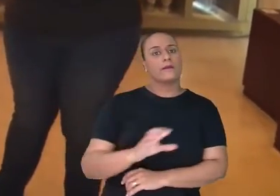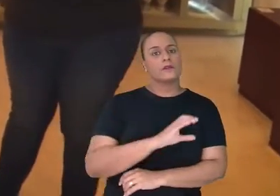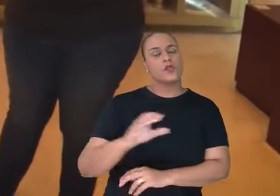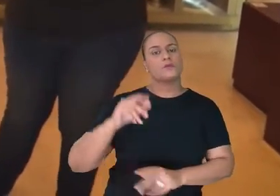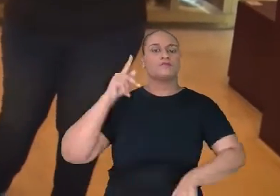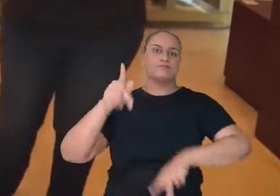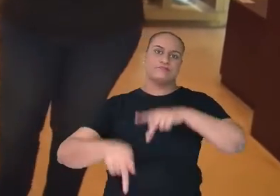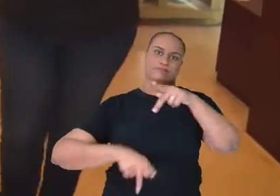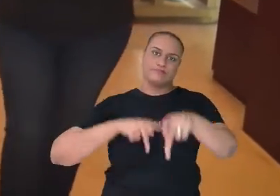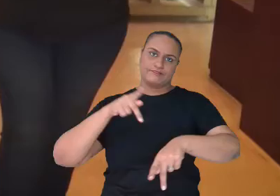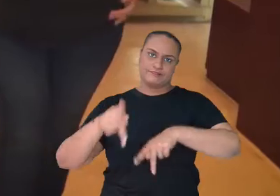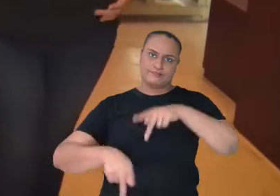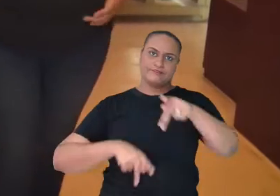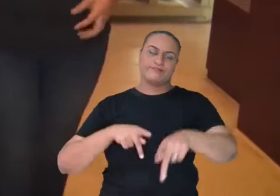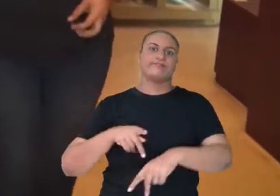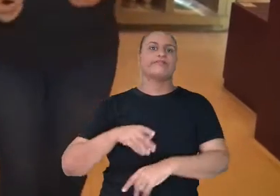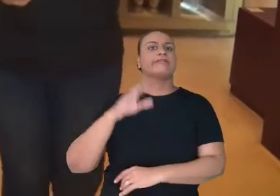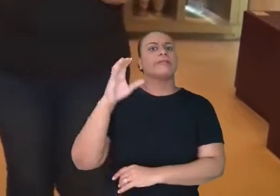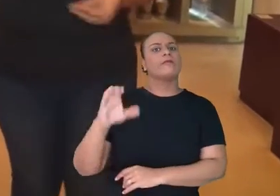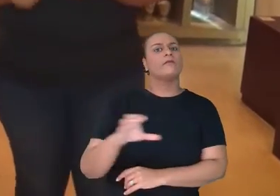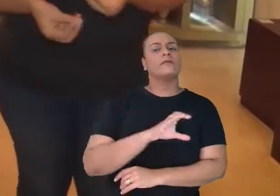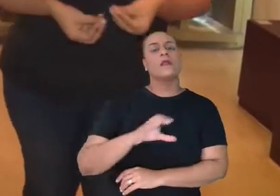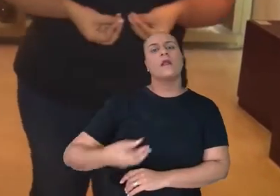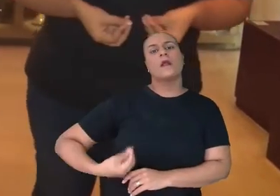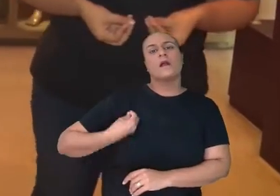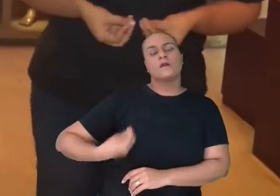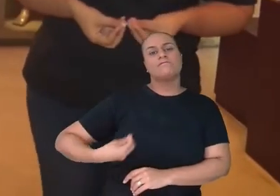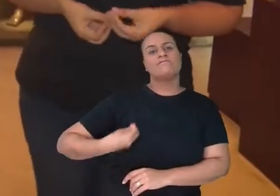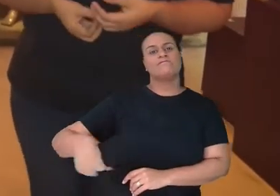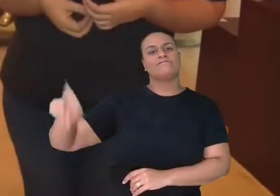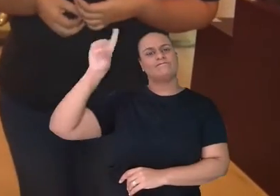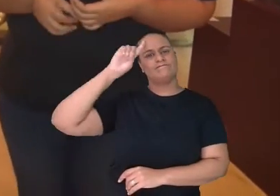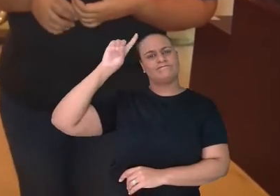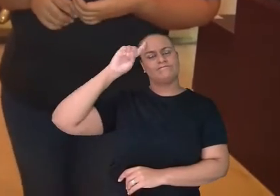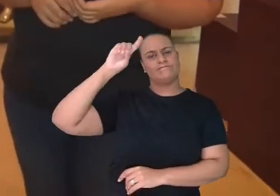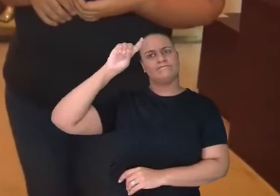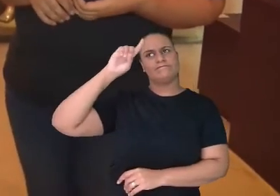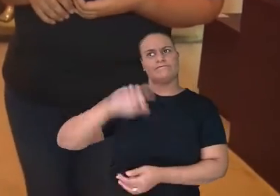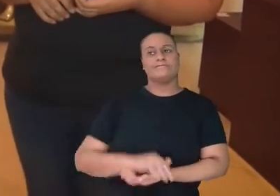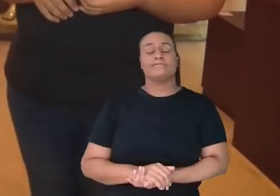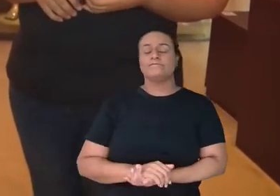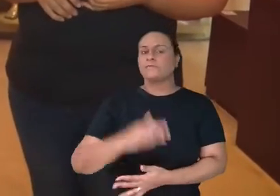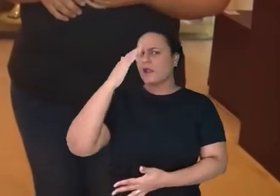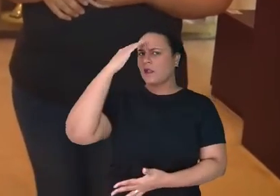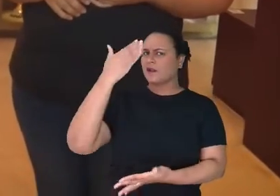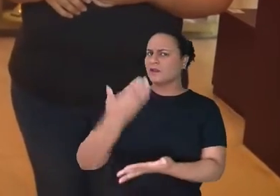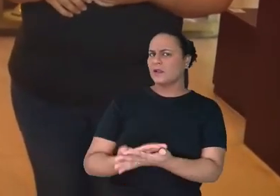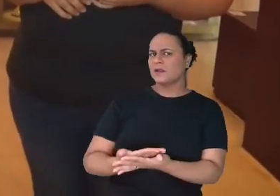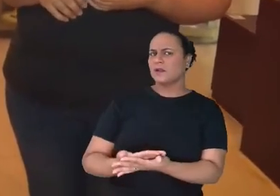popular. Esse catolicismo que ele é vivido no dia a dia. Mas eu acredito que havia